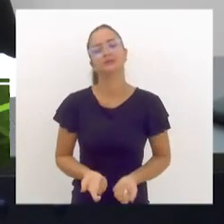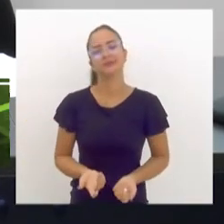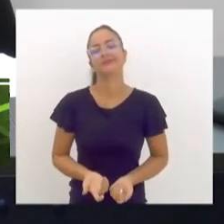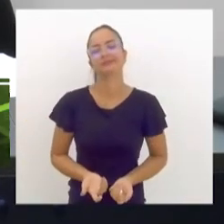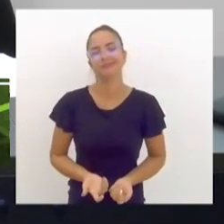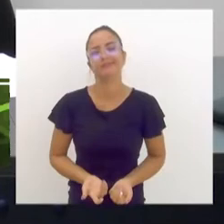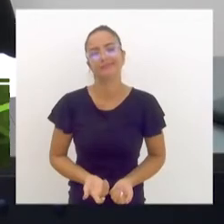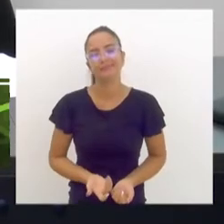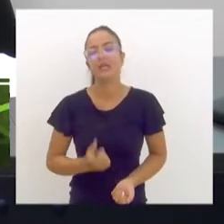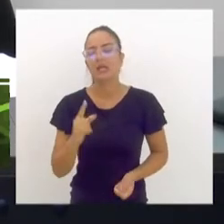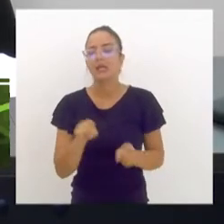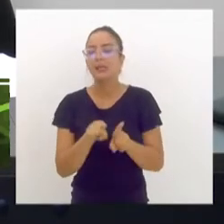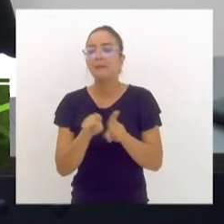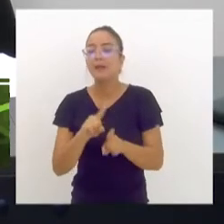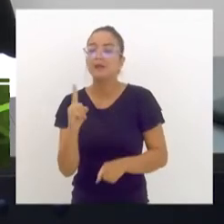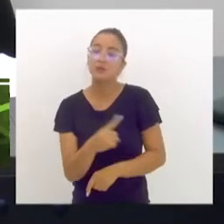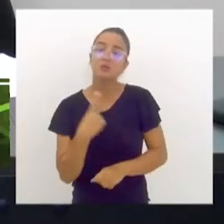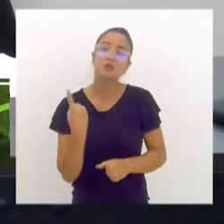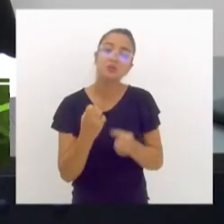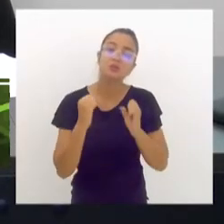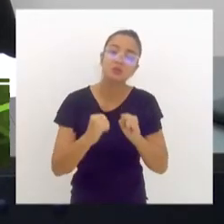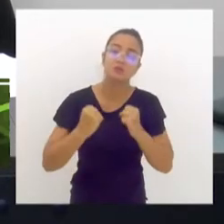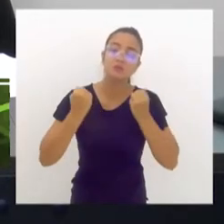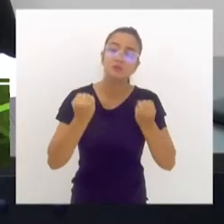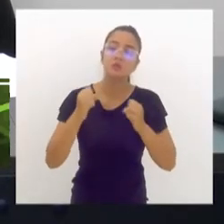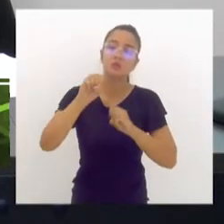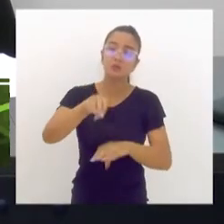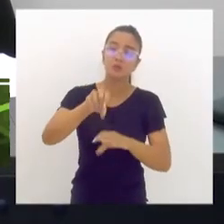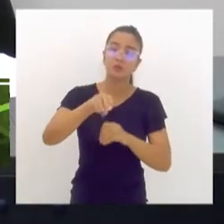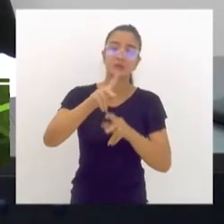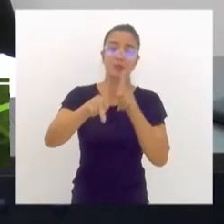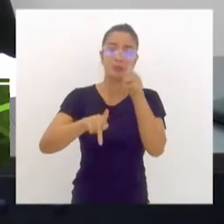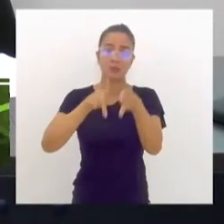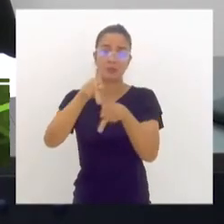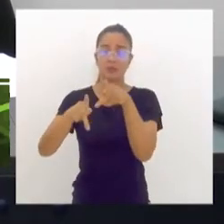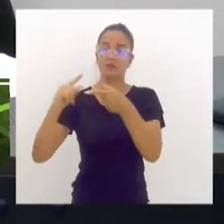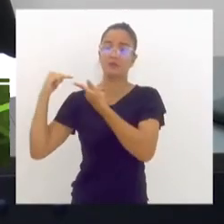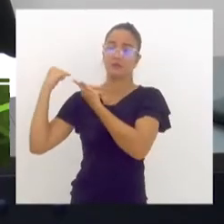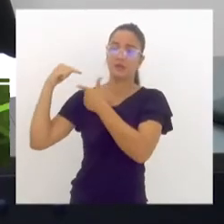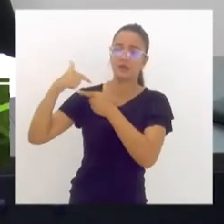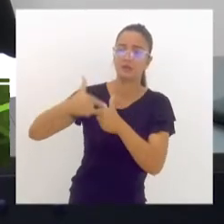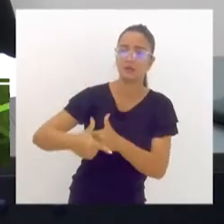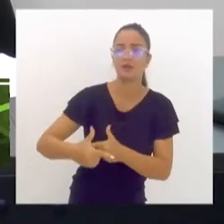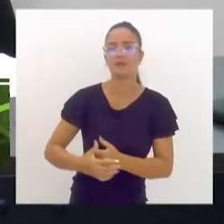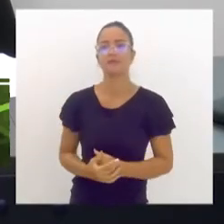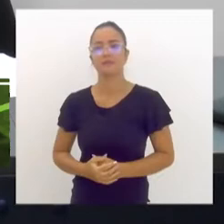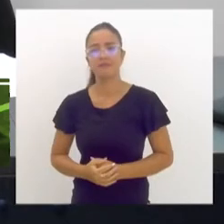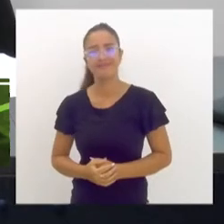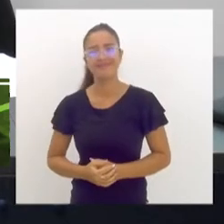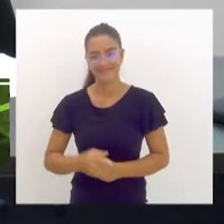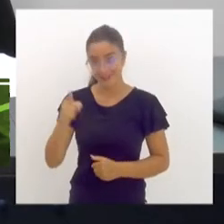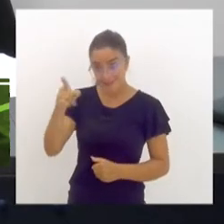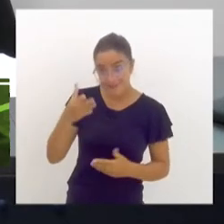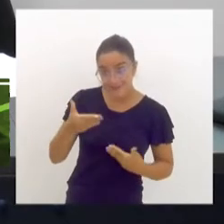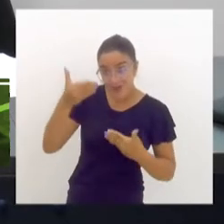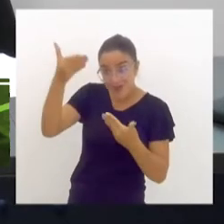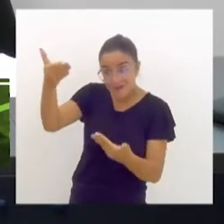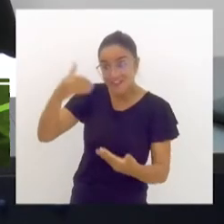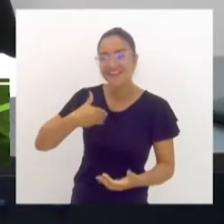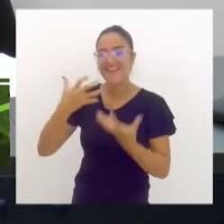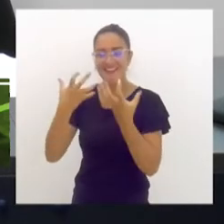estamos empenhados na questão da educação das populações tradicionais, né? Então, esse convite está aceito para a gente